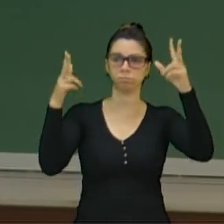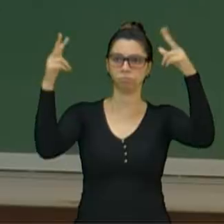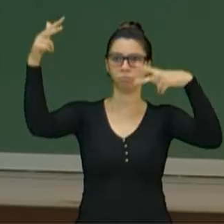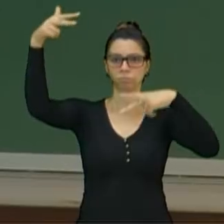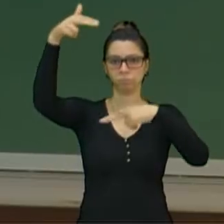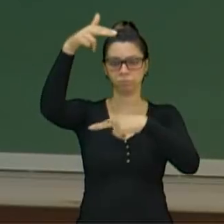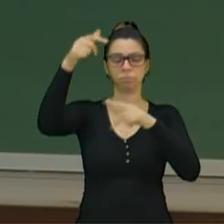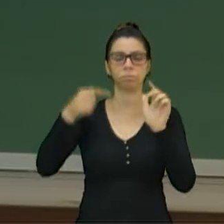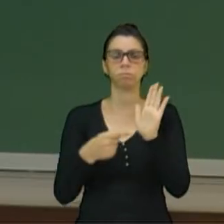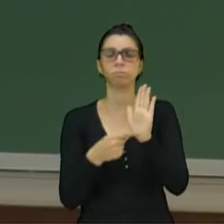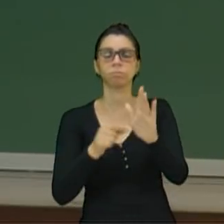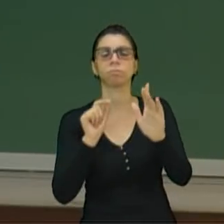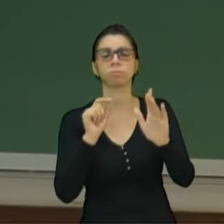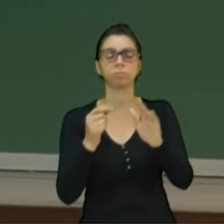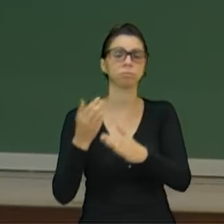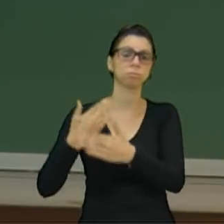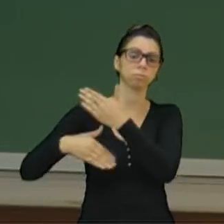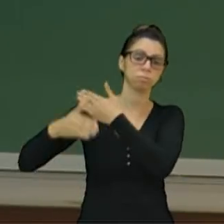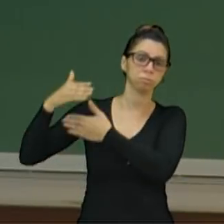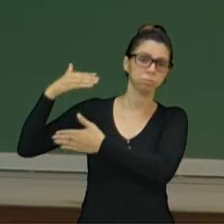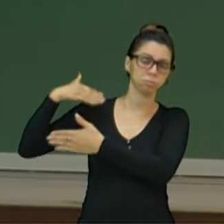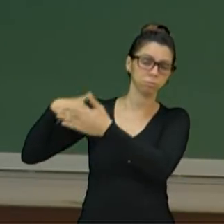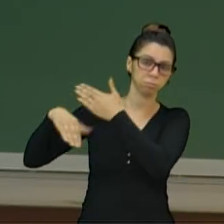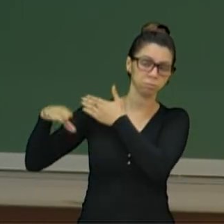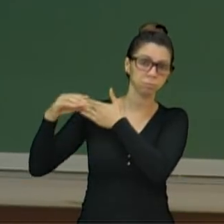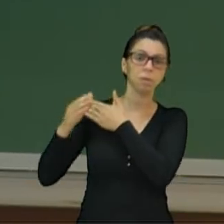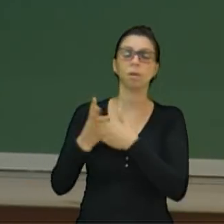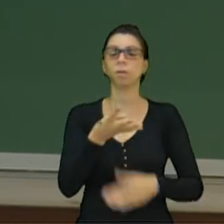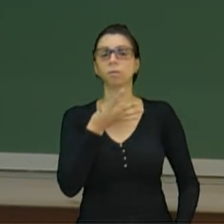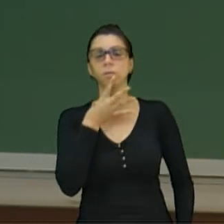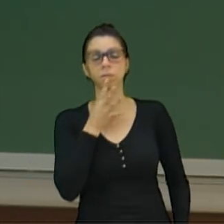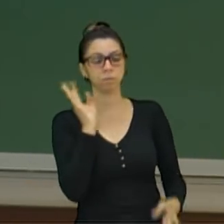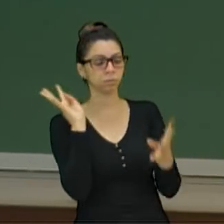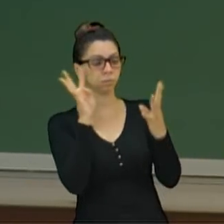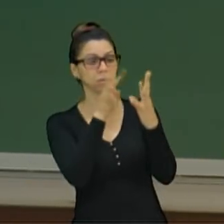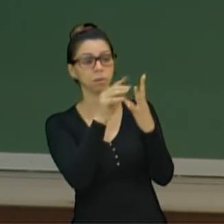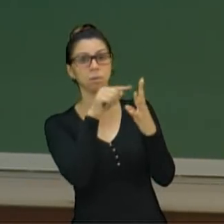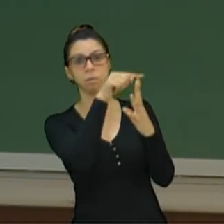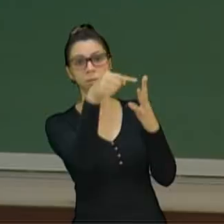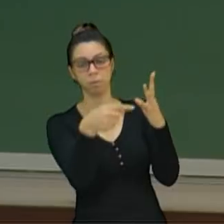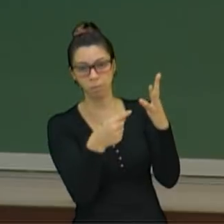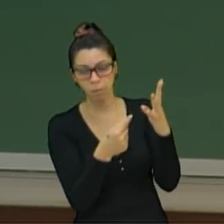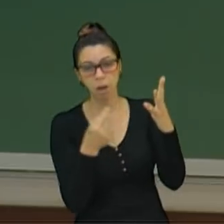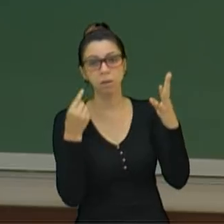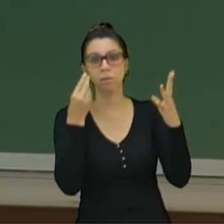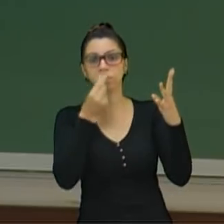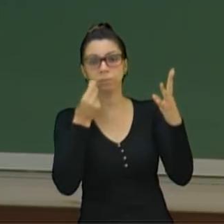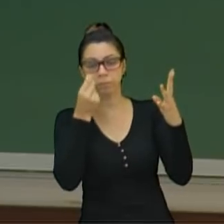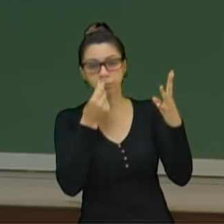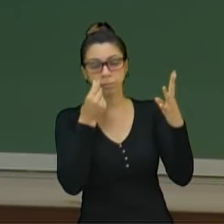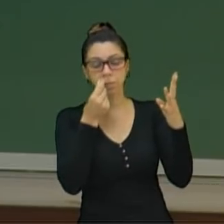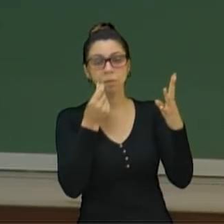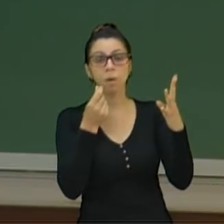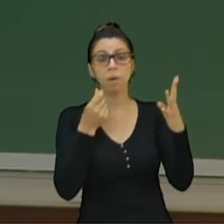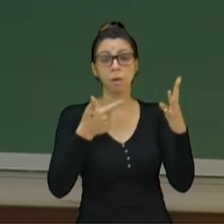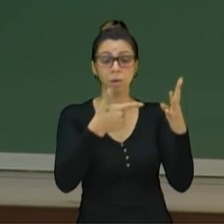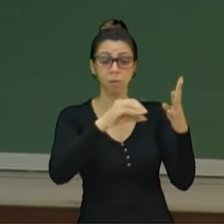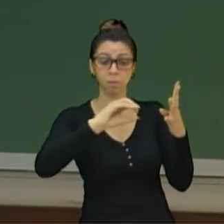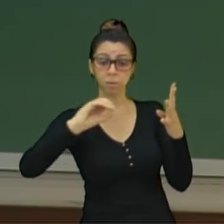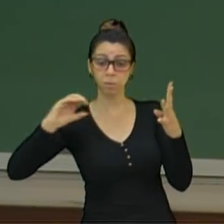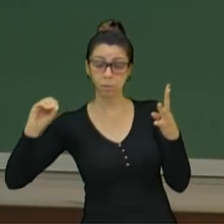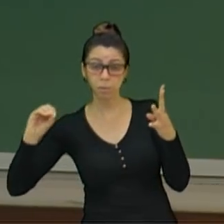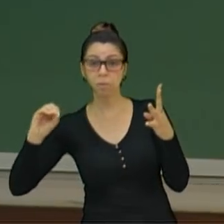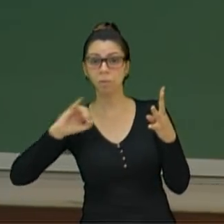primeiro mostrando que antigamente, sim, eram conhecidos 4 gostos e a partir de meados do ano 2000,